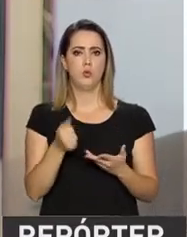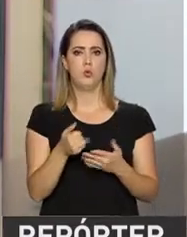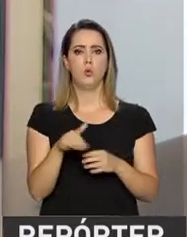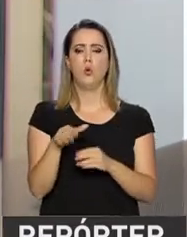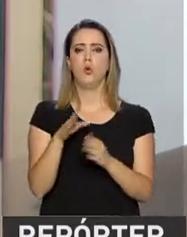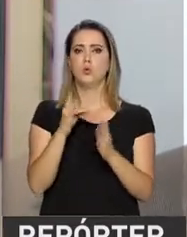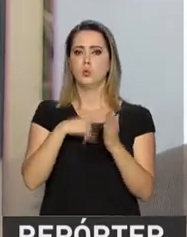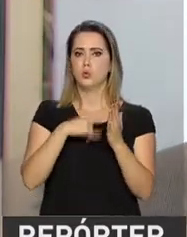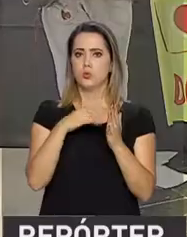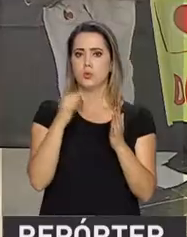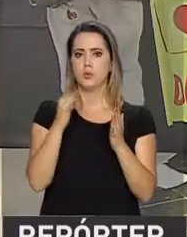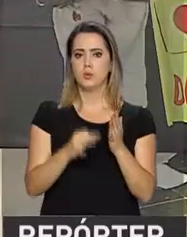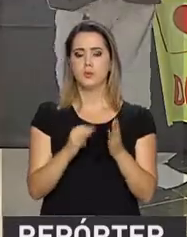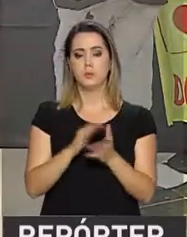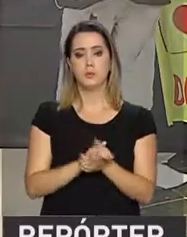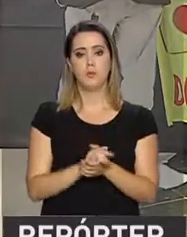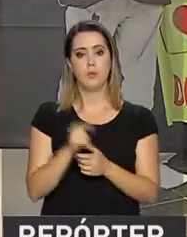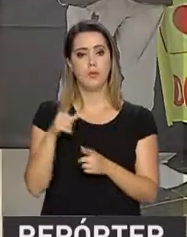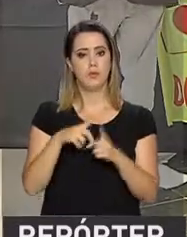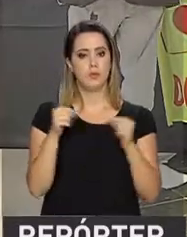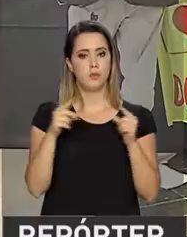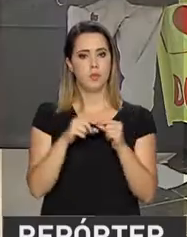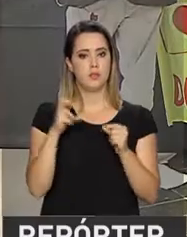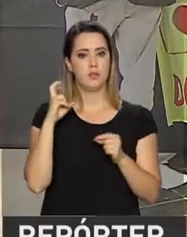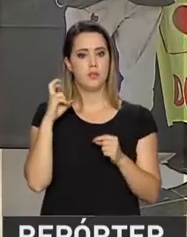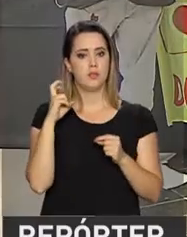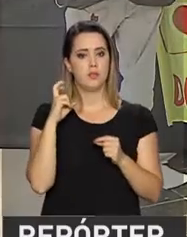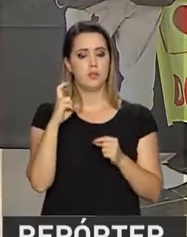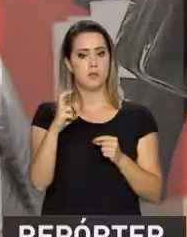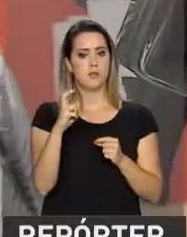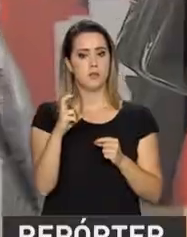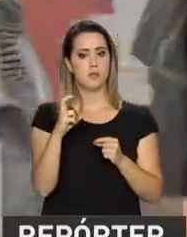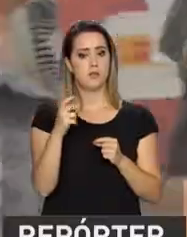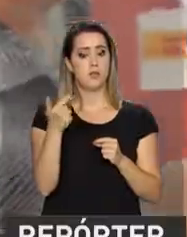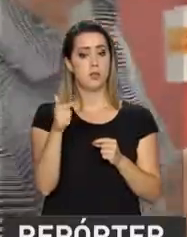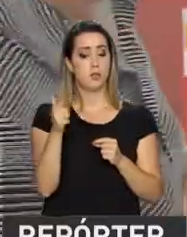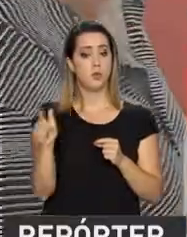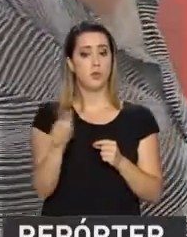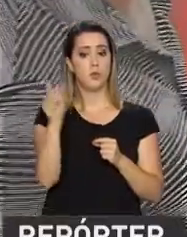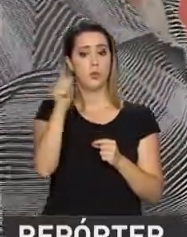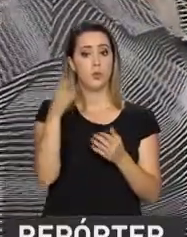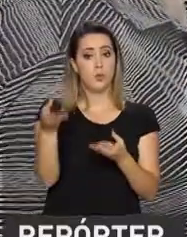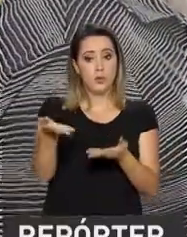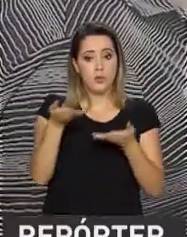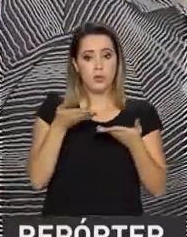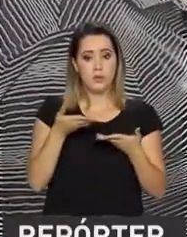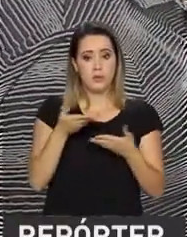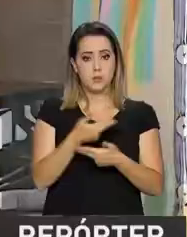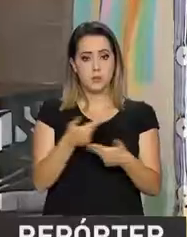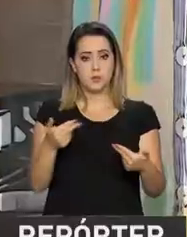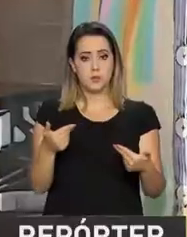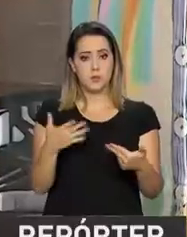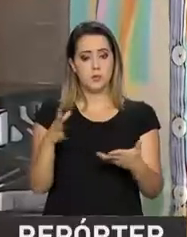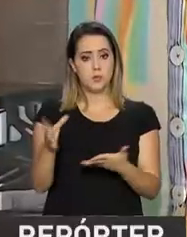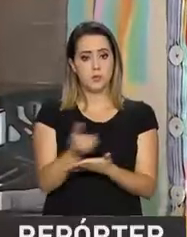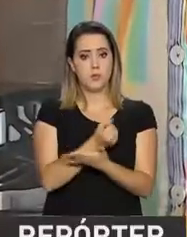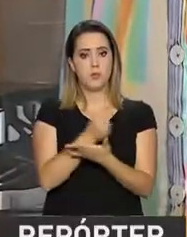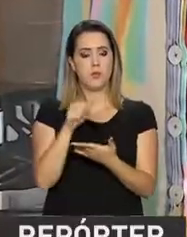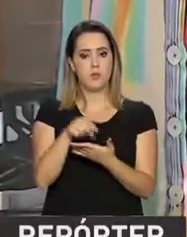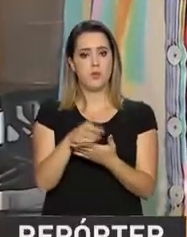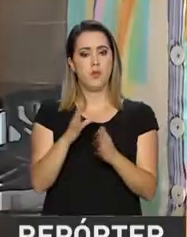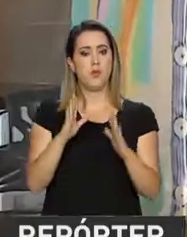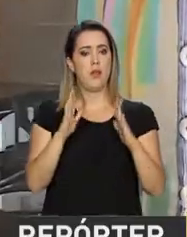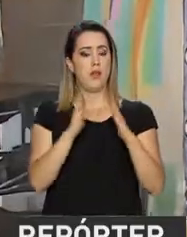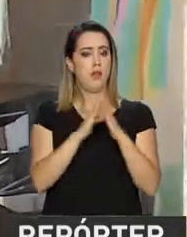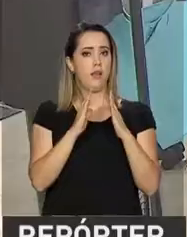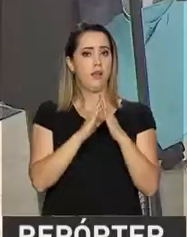certidões negativas em brasília cinco instituições sem fins lucrativos recebem os produtos apreendidos pela receita a casa do